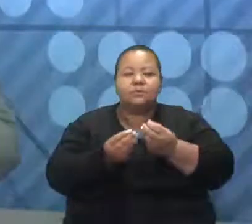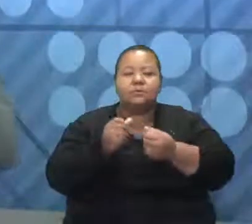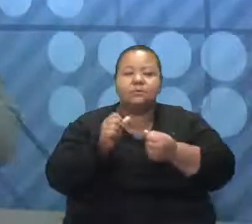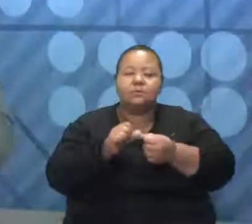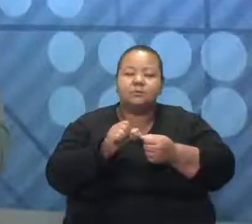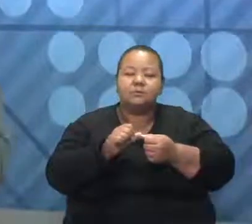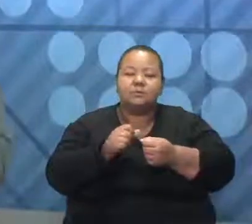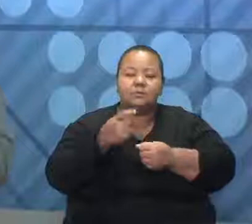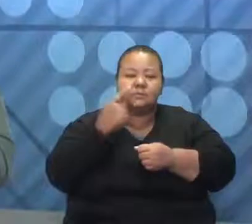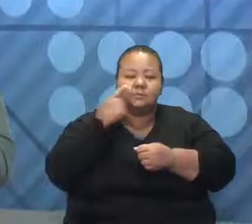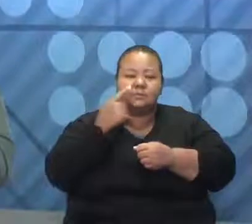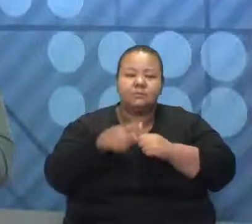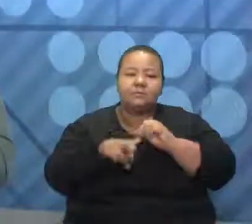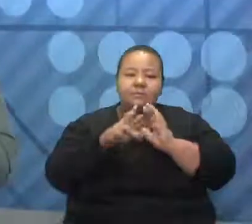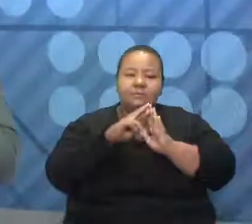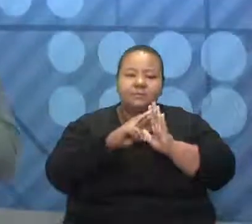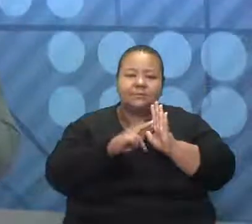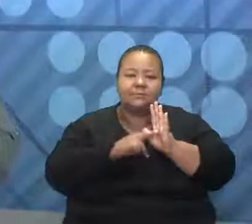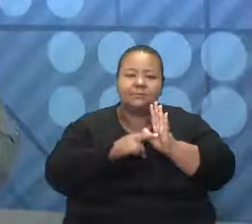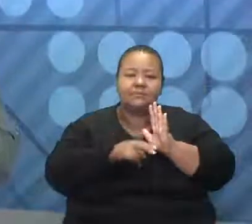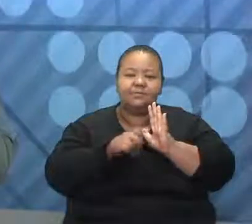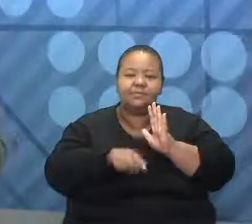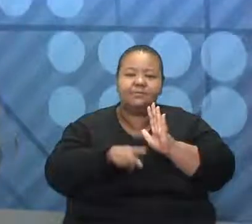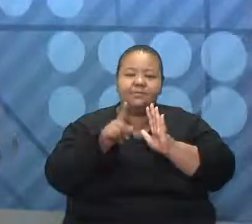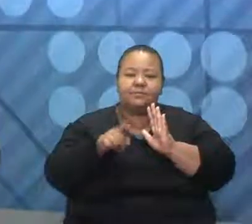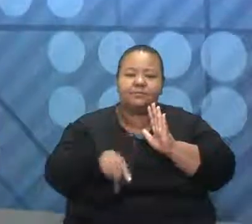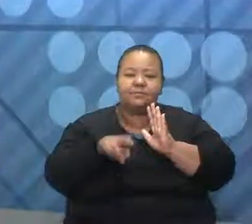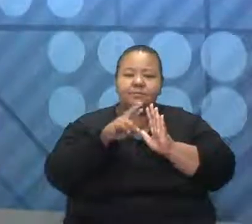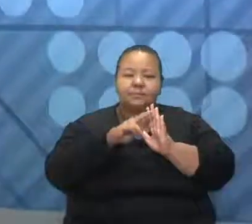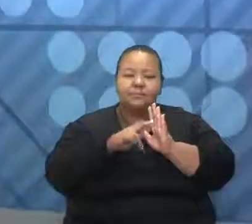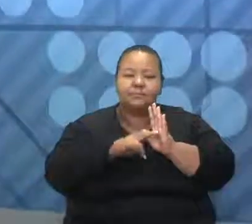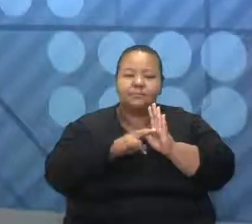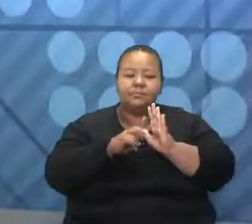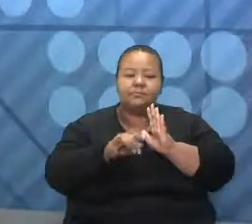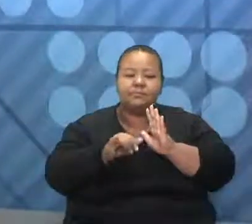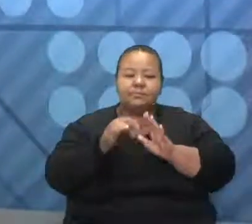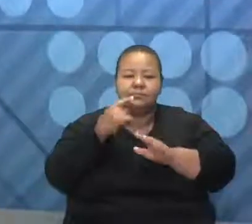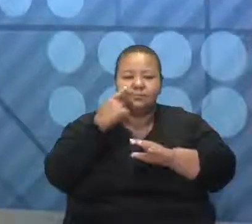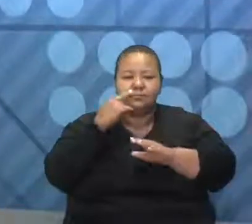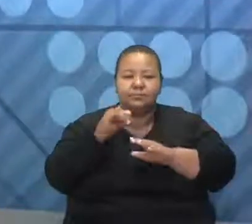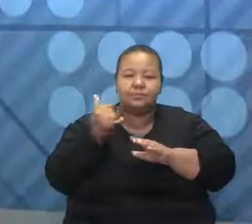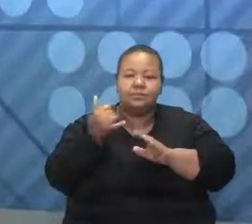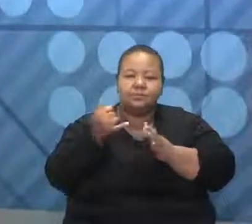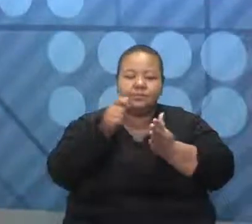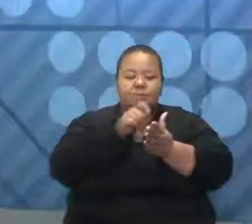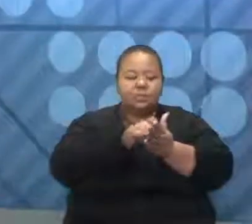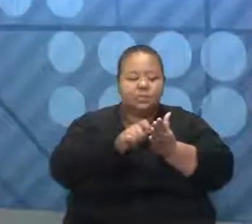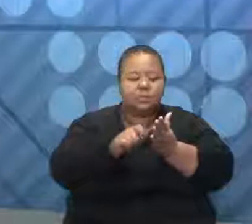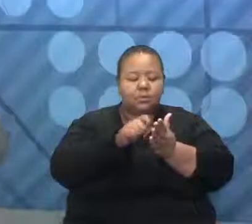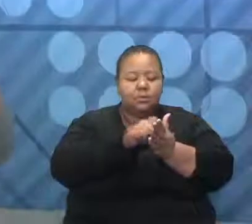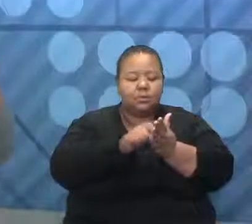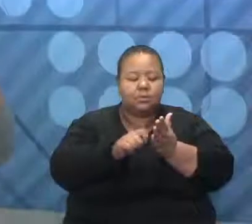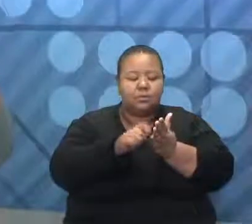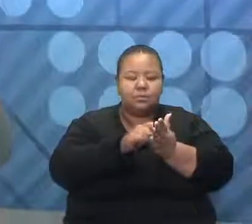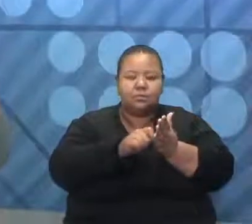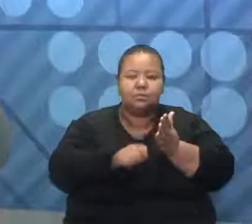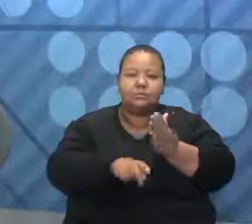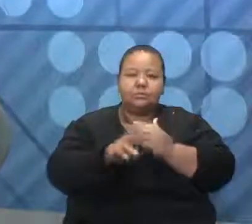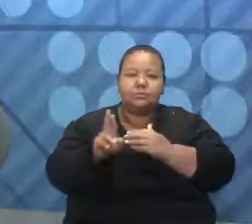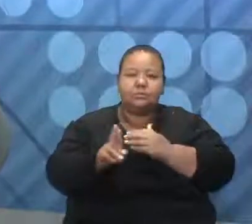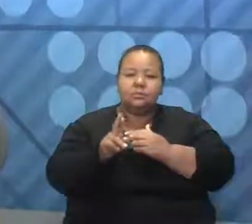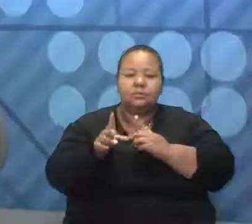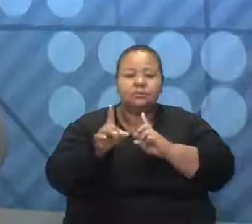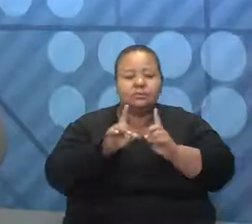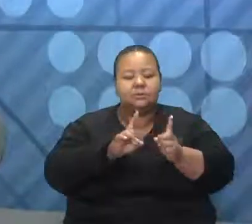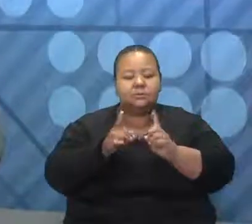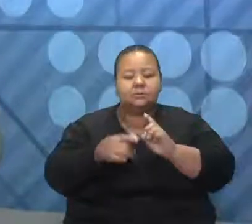análise? Através de relatório. É os relatórios que você vai ali escrever no relatório. Então, eu vou utilizar um dado,